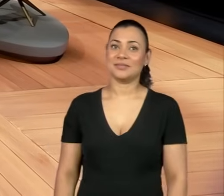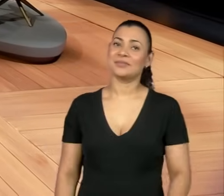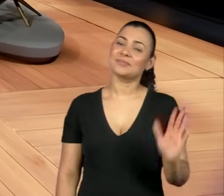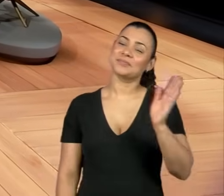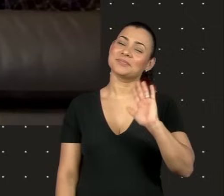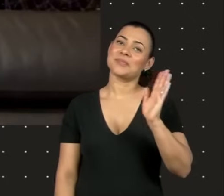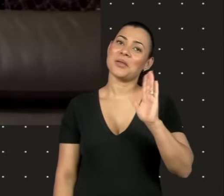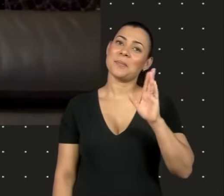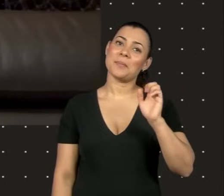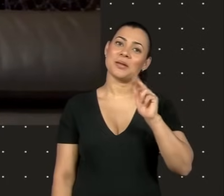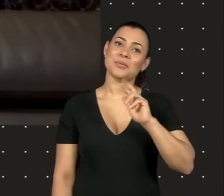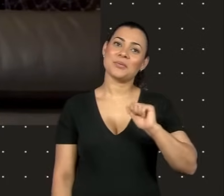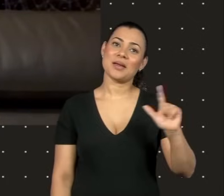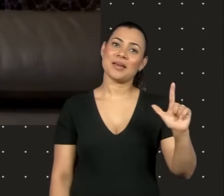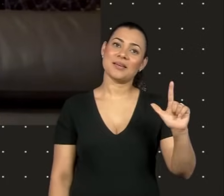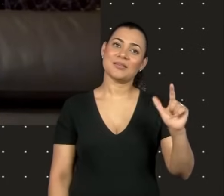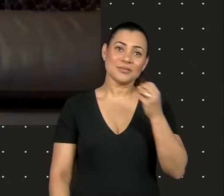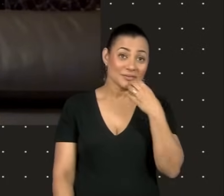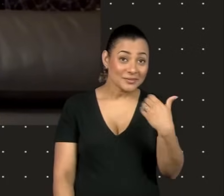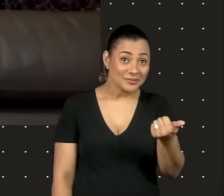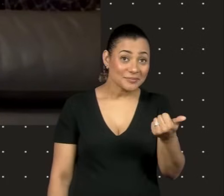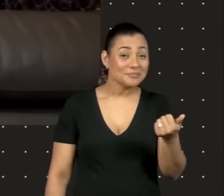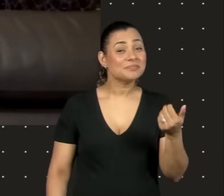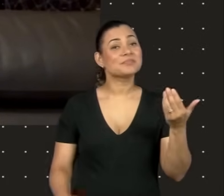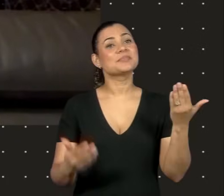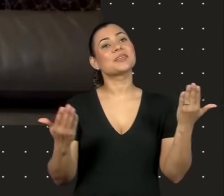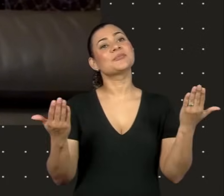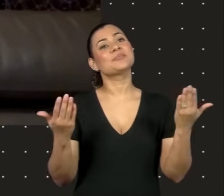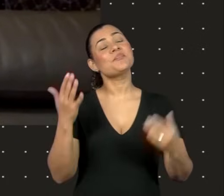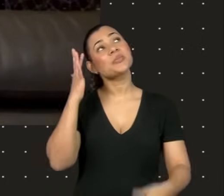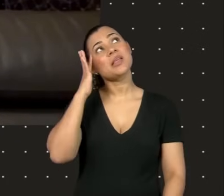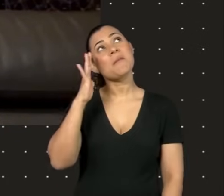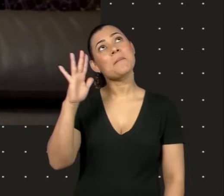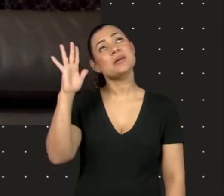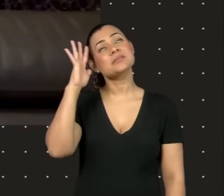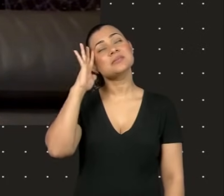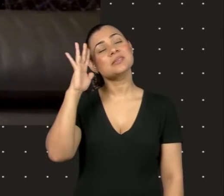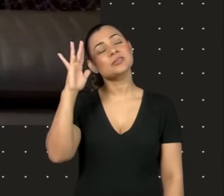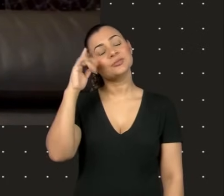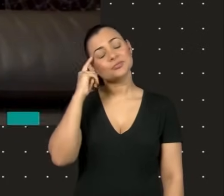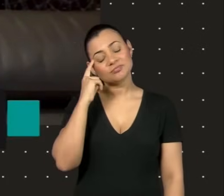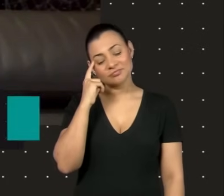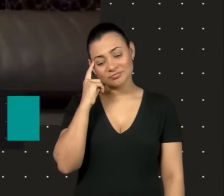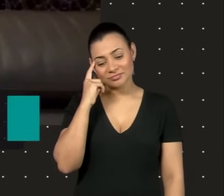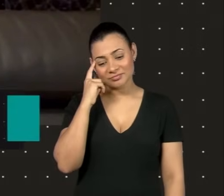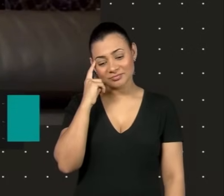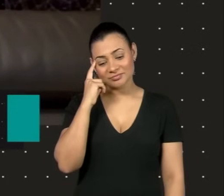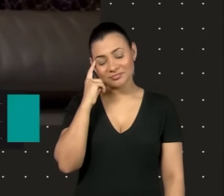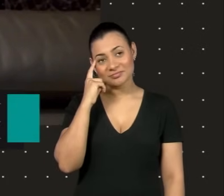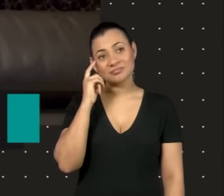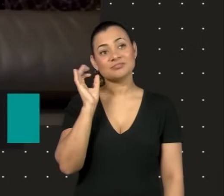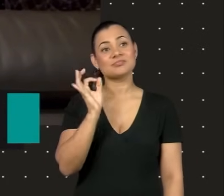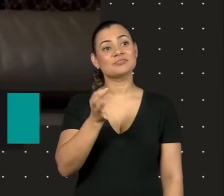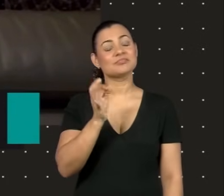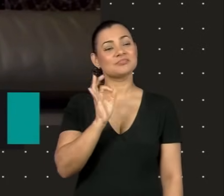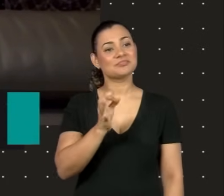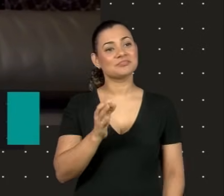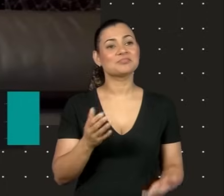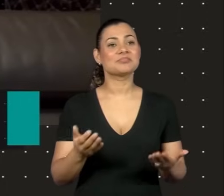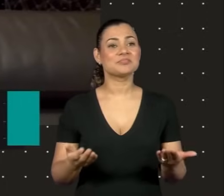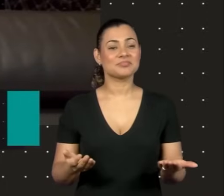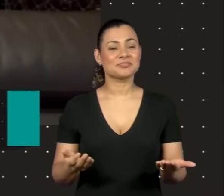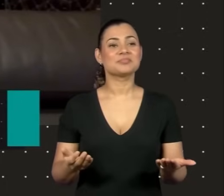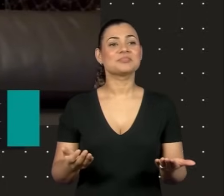Oi, Mané, tudo bem? Então, eu estava pensando aqui na gênese